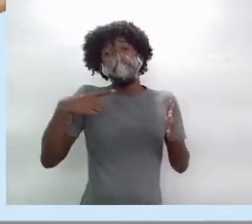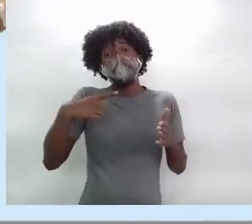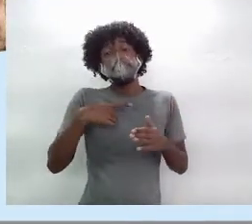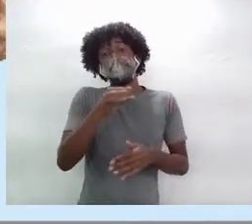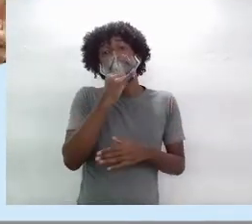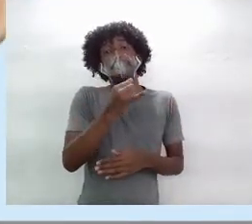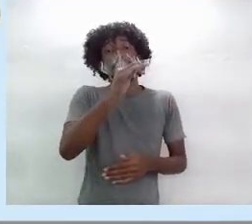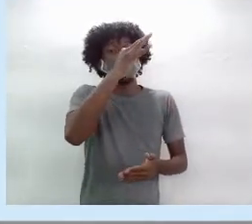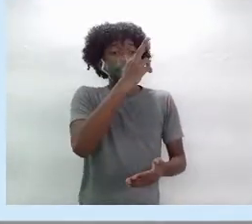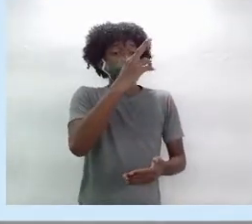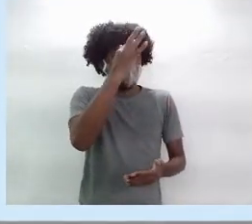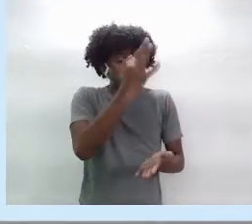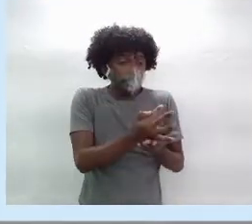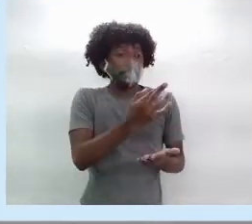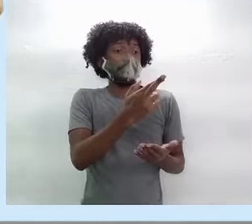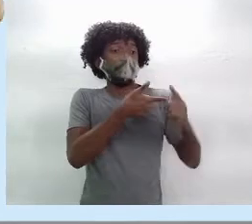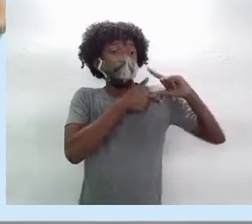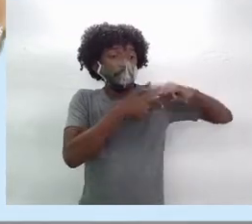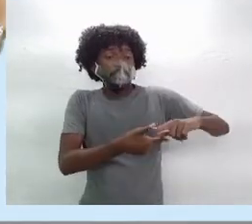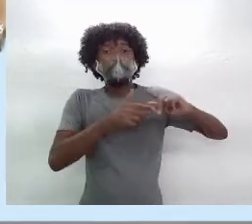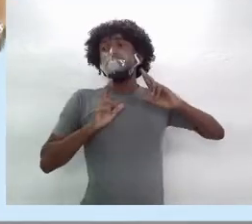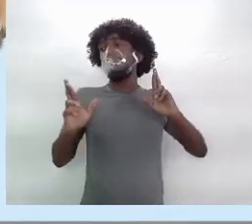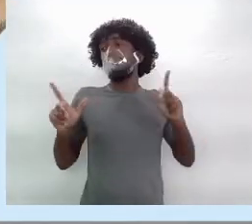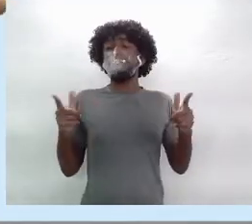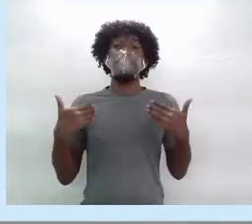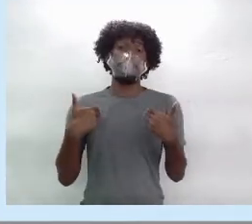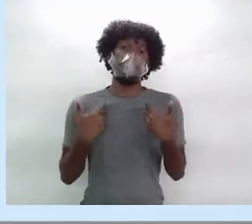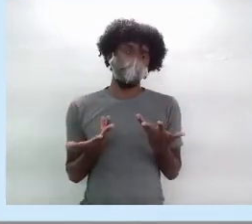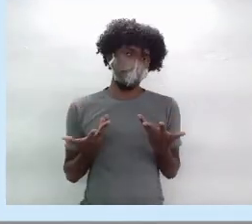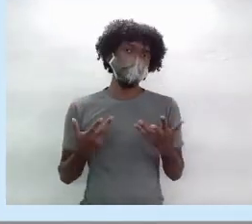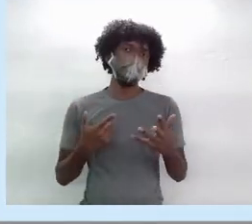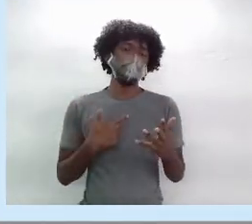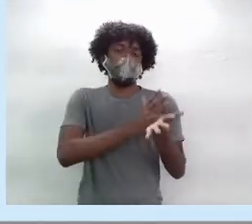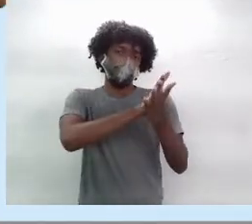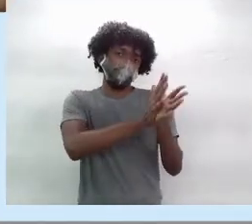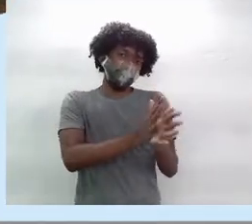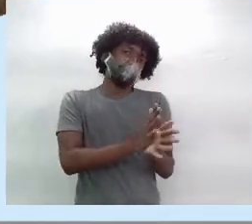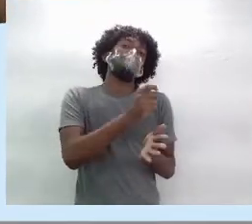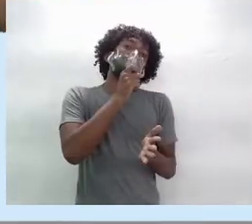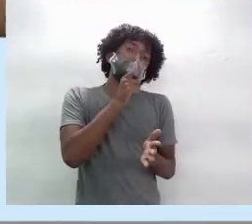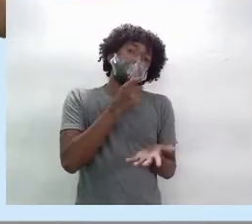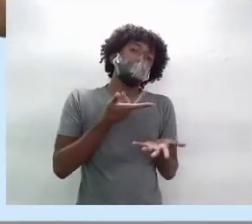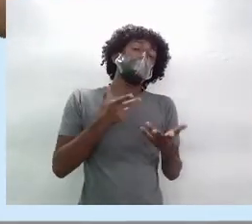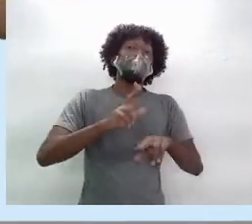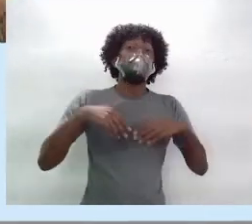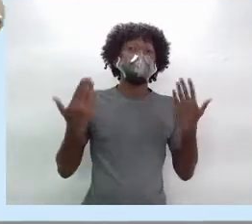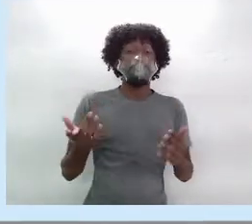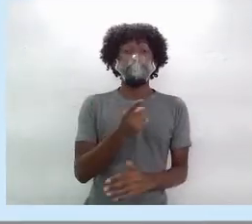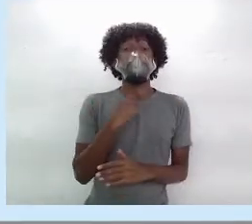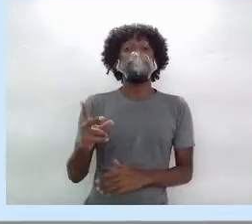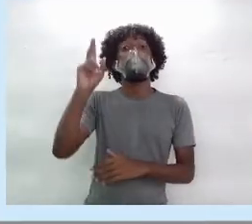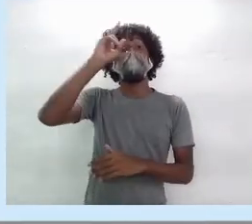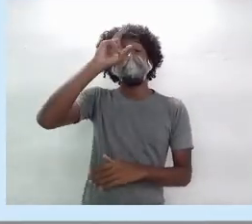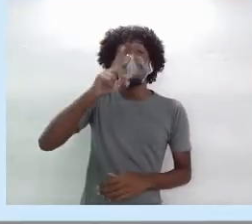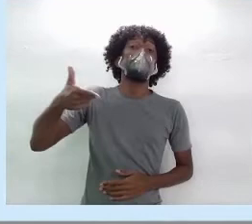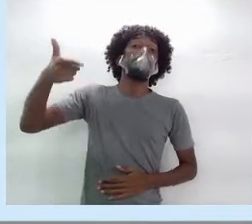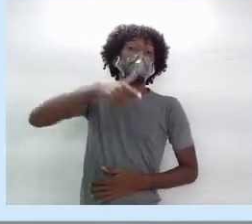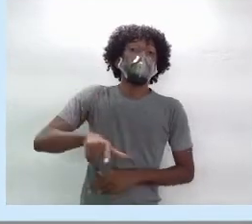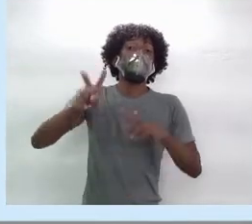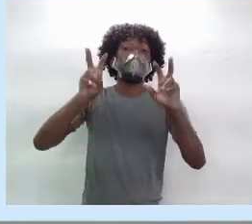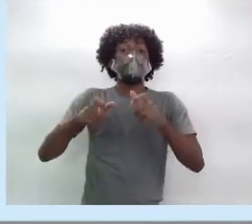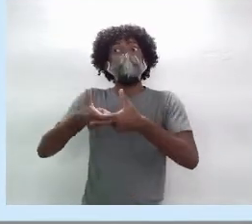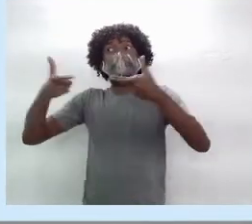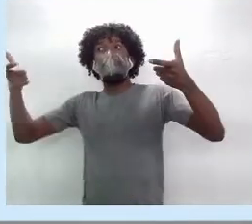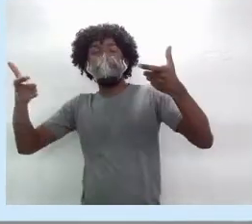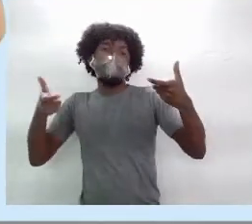determinada fé, tradição diferente. Então, mais uma vez, a gente lembra o que nós debatemos sobre minoria